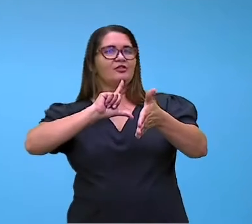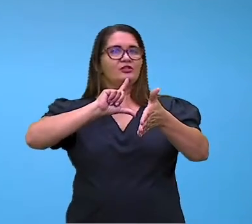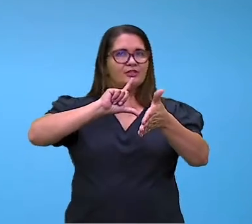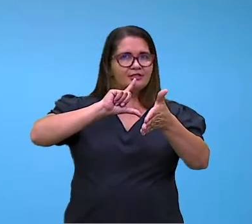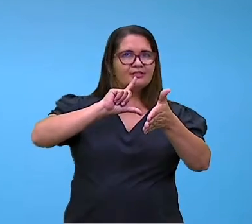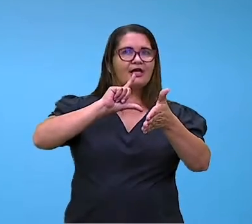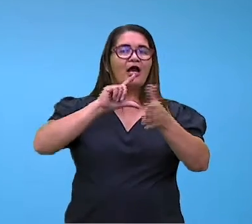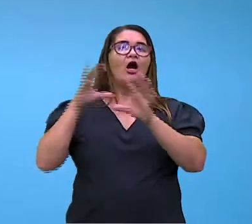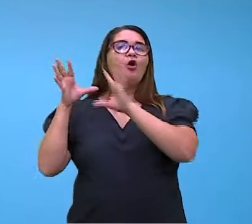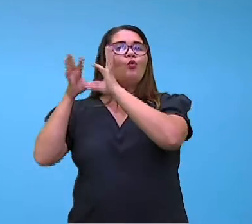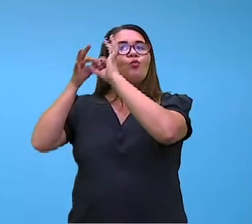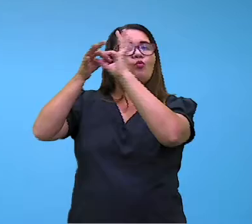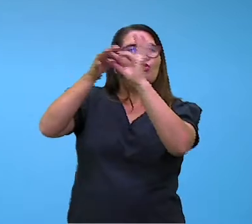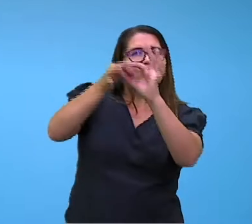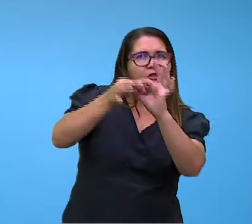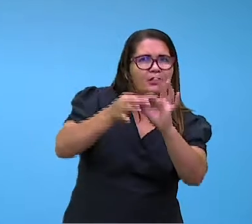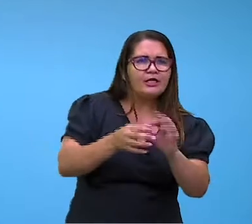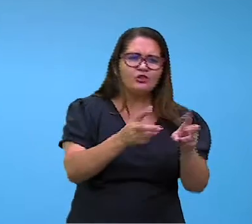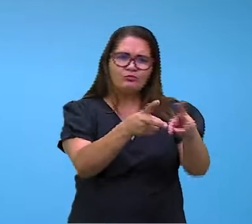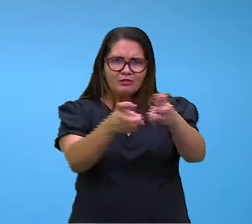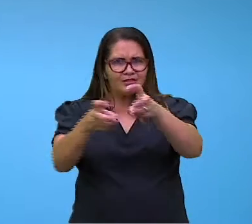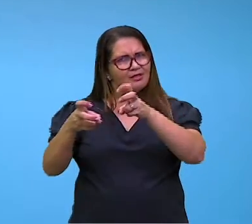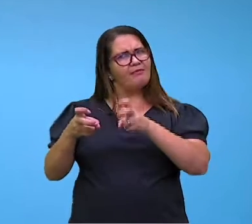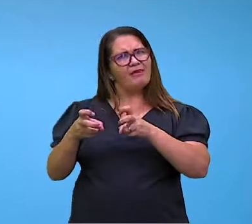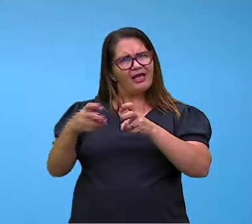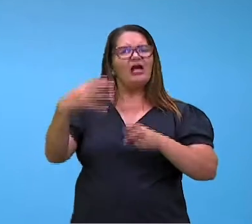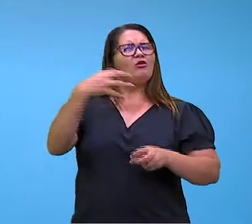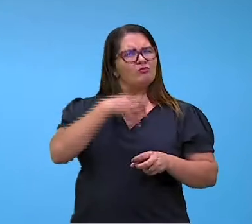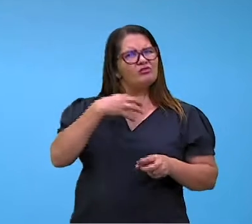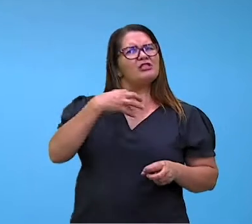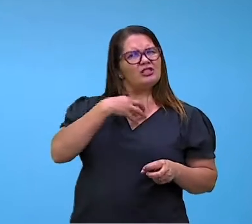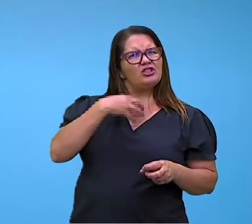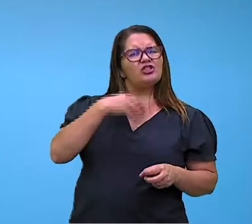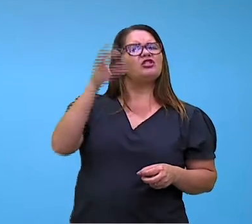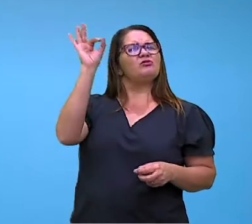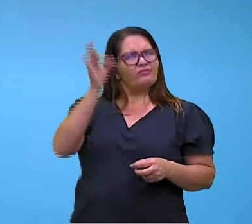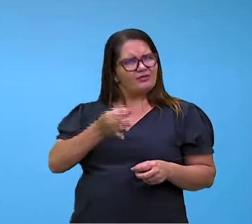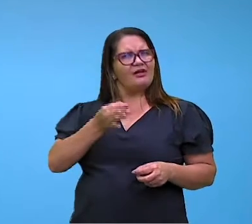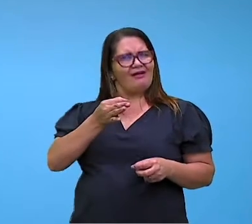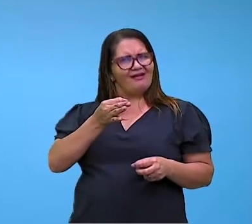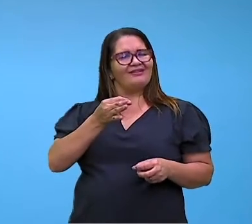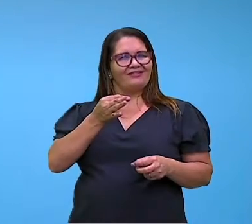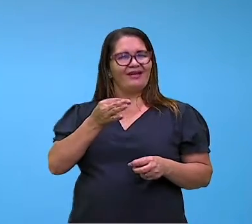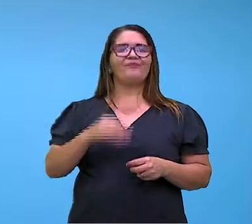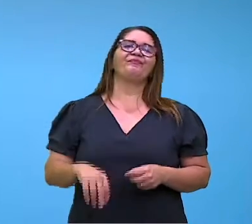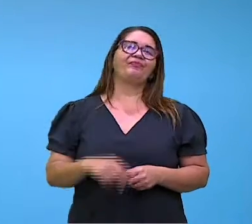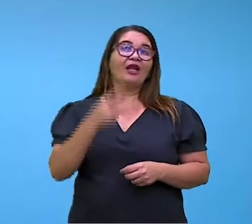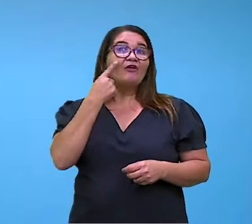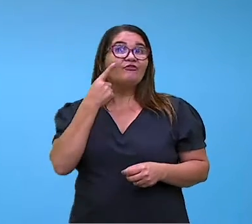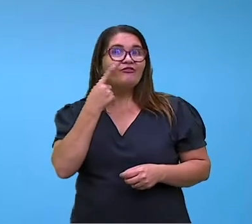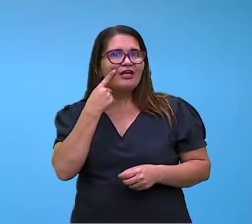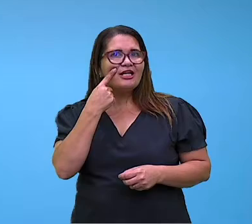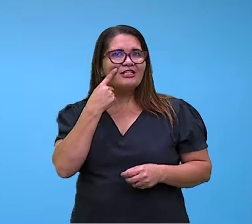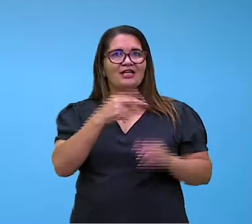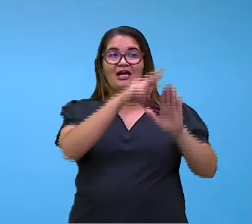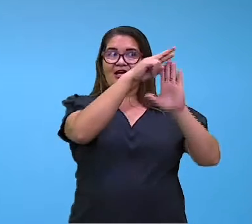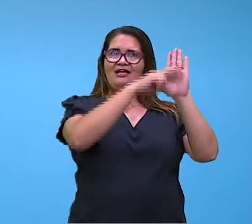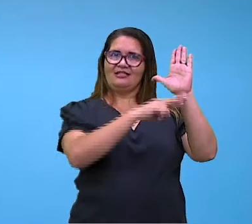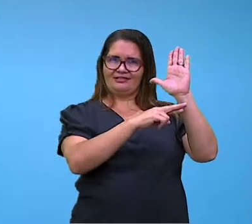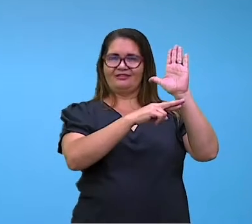e faça inferências sobre o seu verdadeiro significado. Vamos observar a lista? Observe